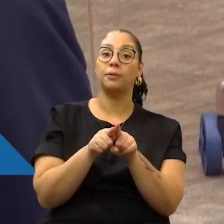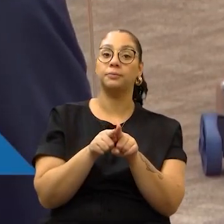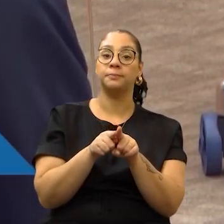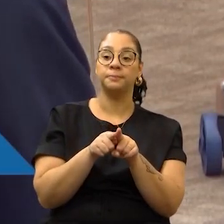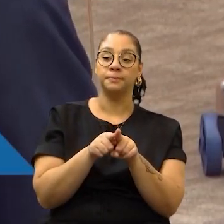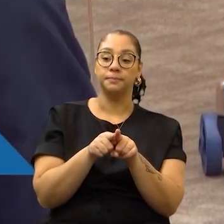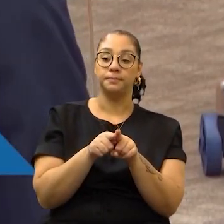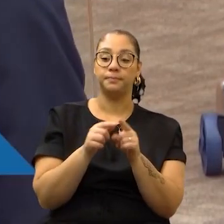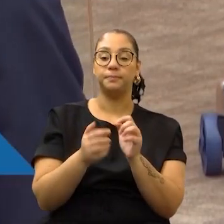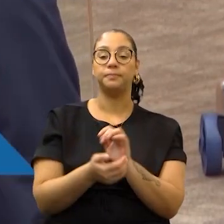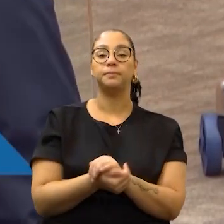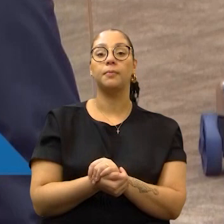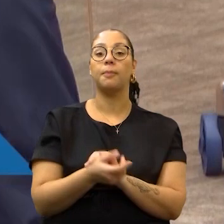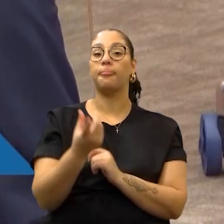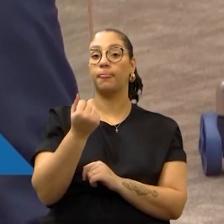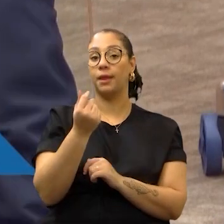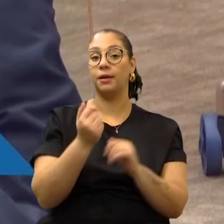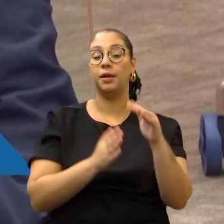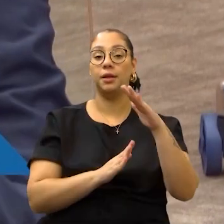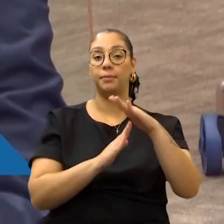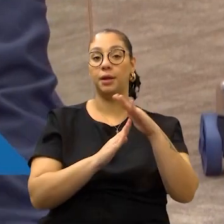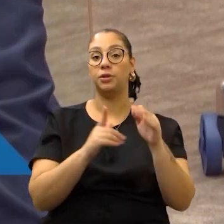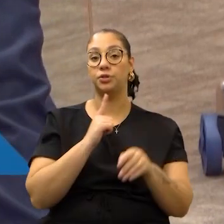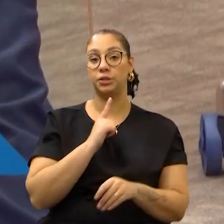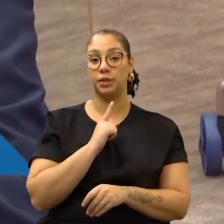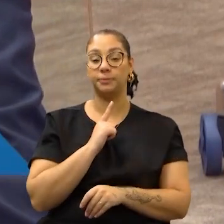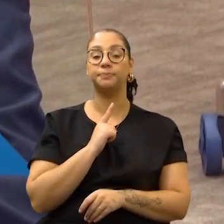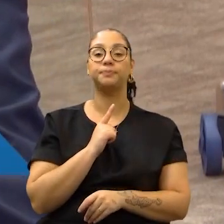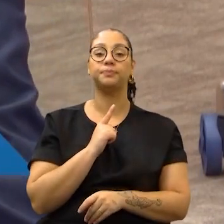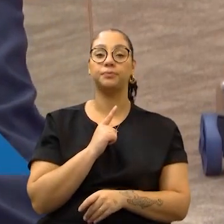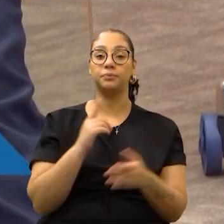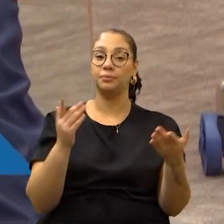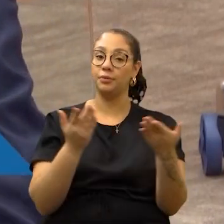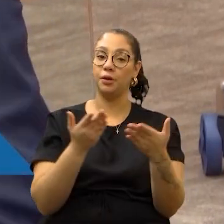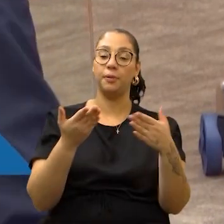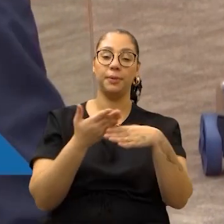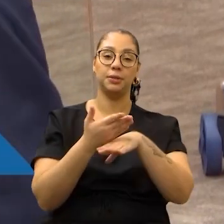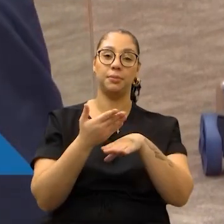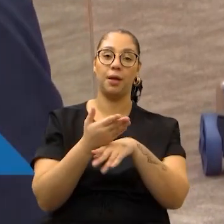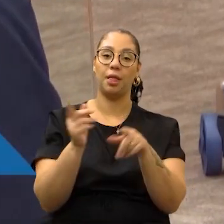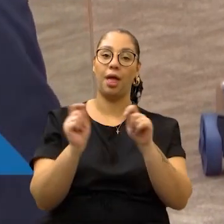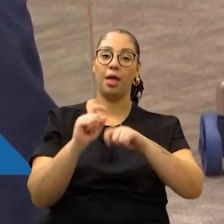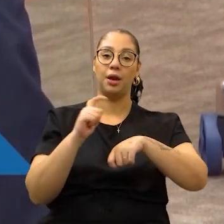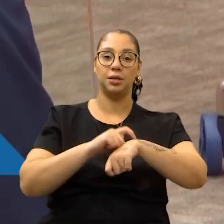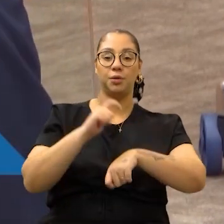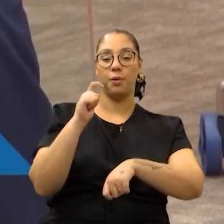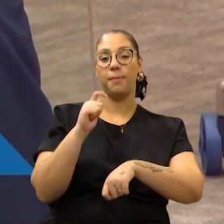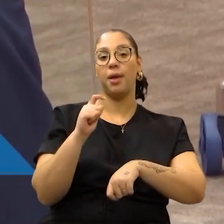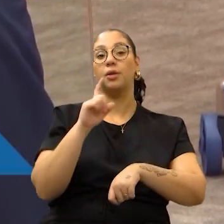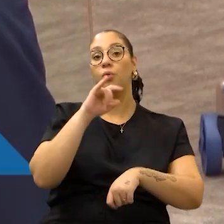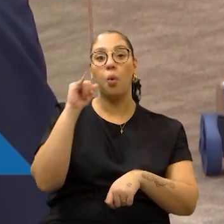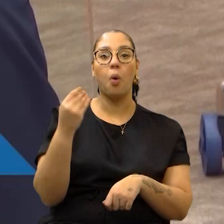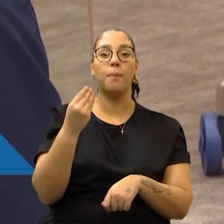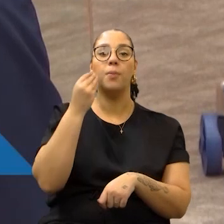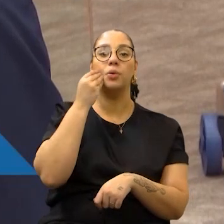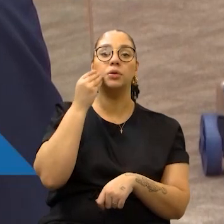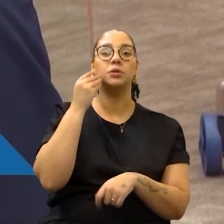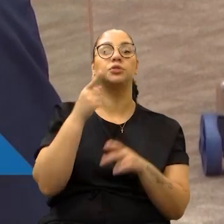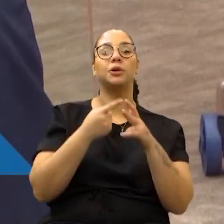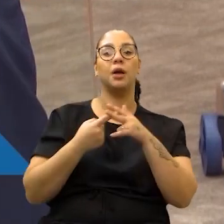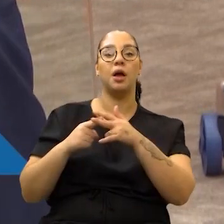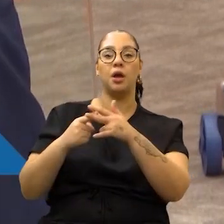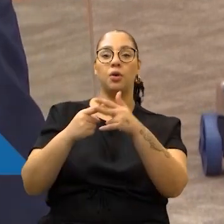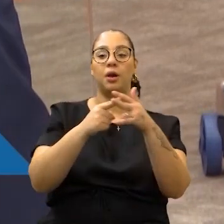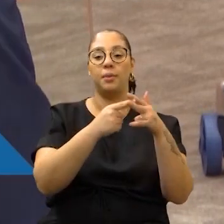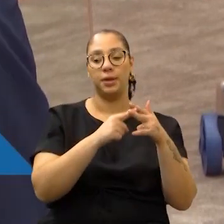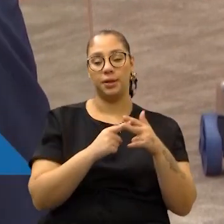para poder que imóveis com valor limitado de UFIX possa agora participar nesse momento para que tenha a